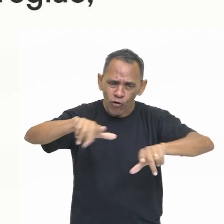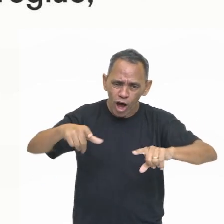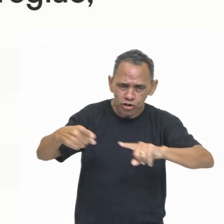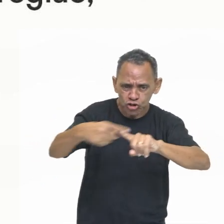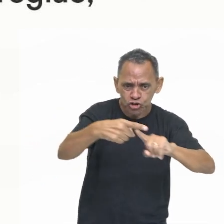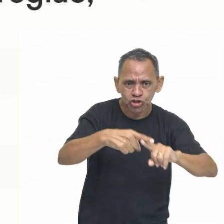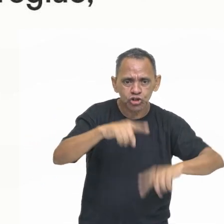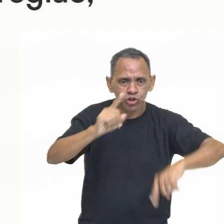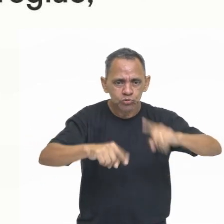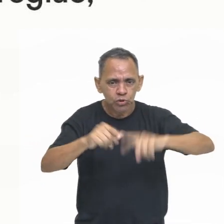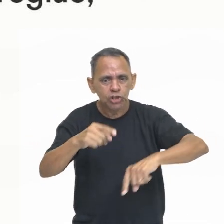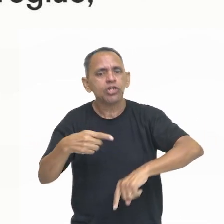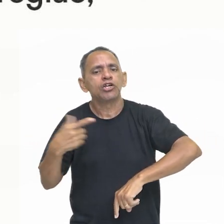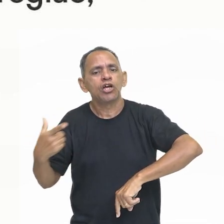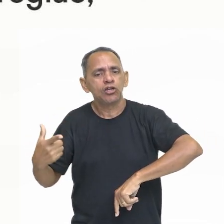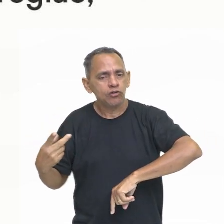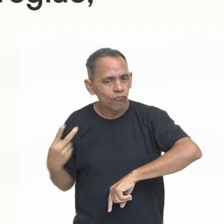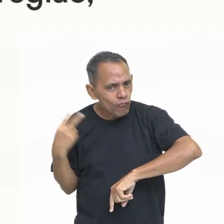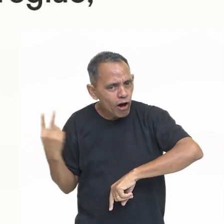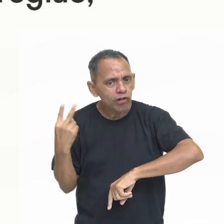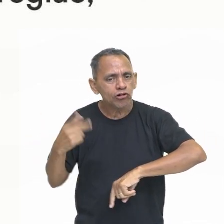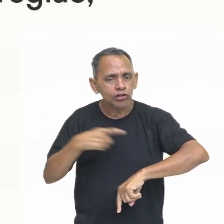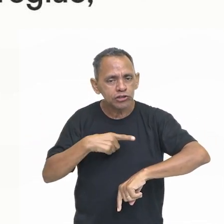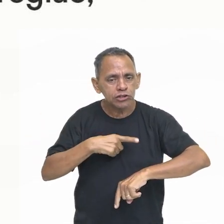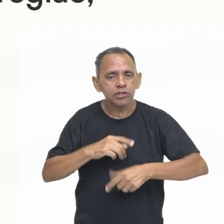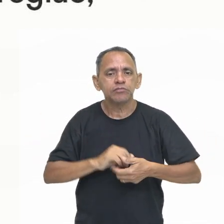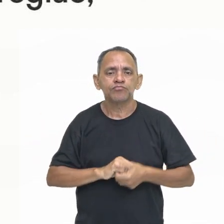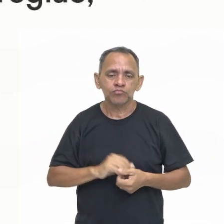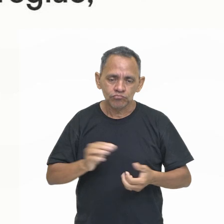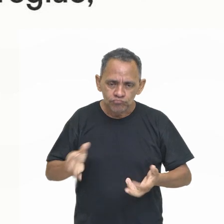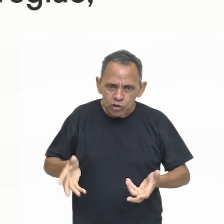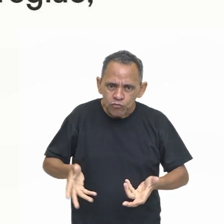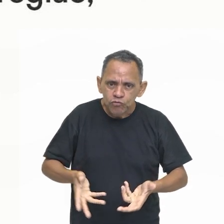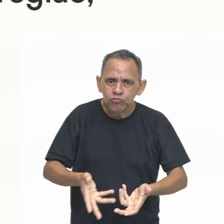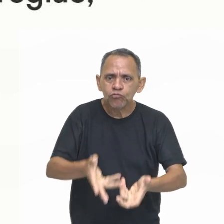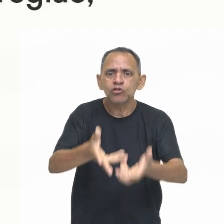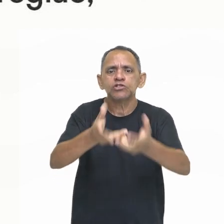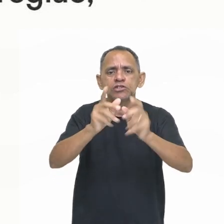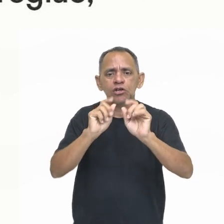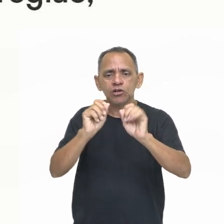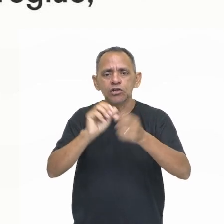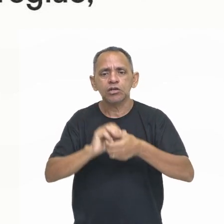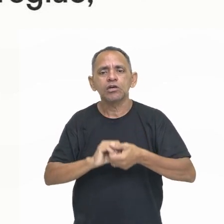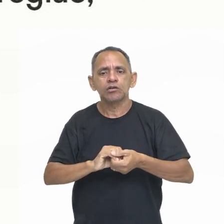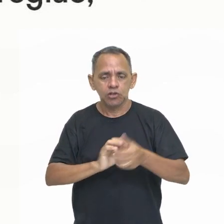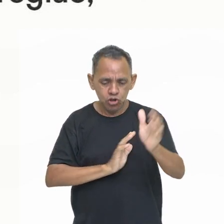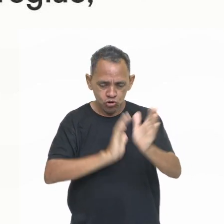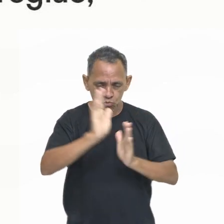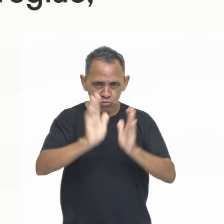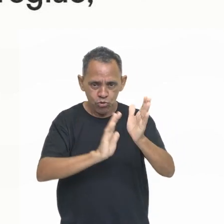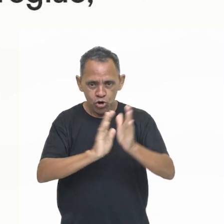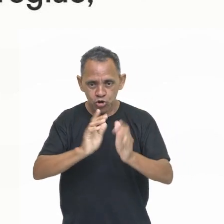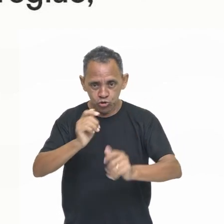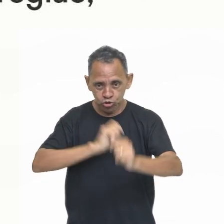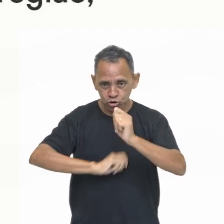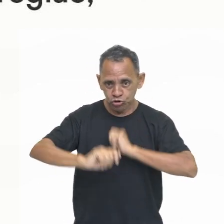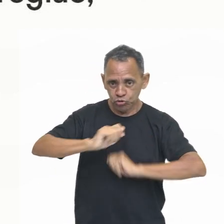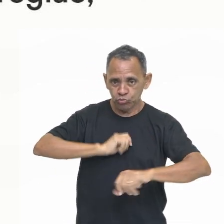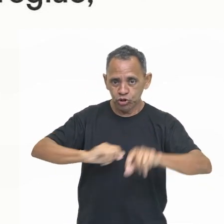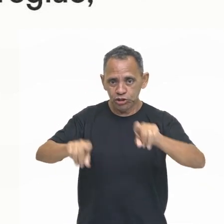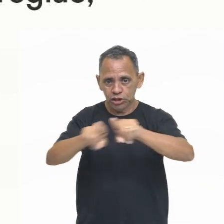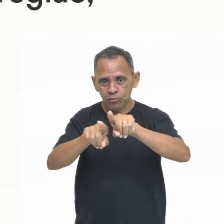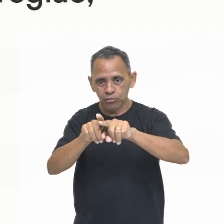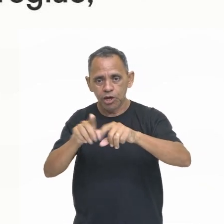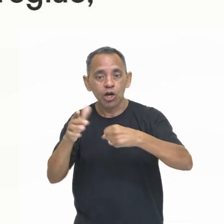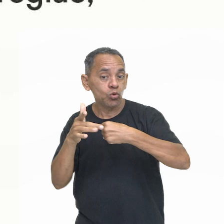que impulsiona um novo ciclo econômico, que é justamente esse ciclo do ouro, tá bom? E